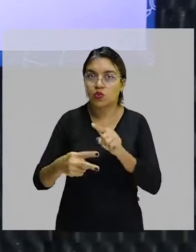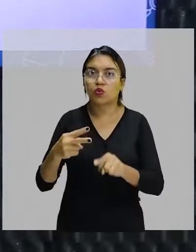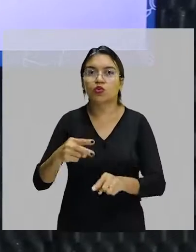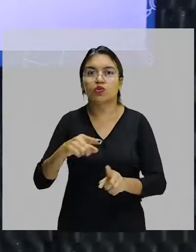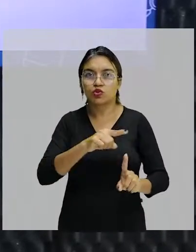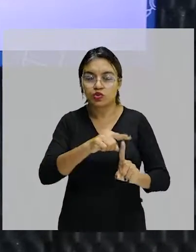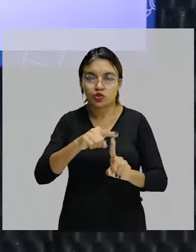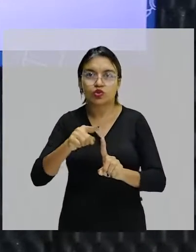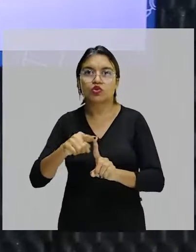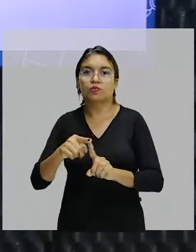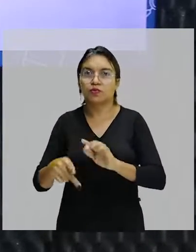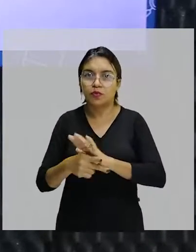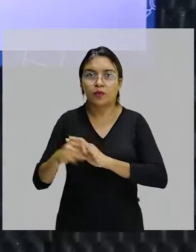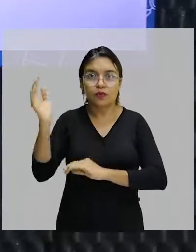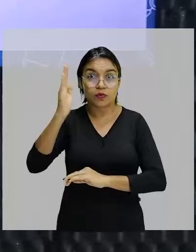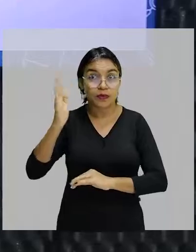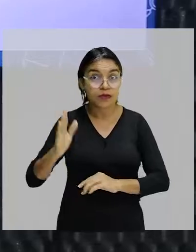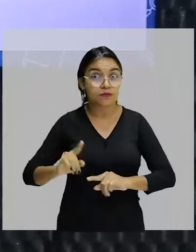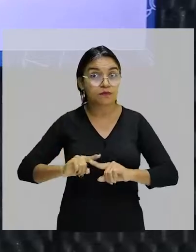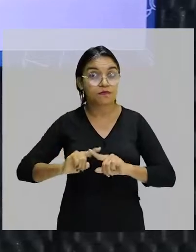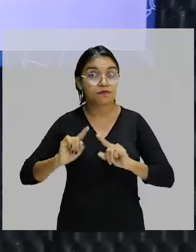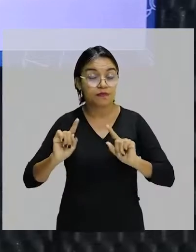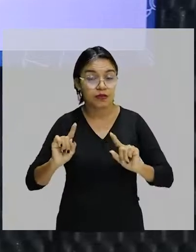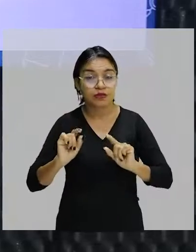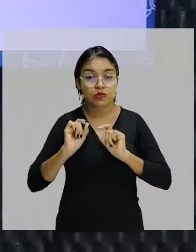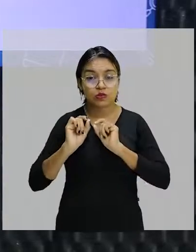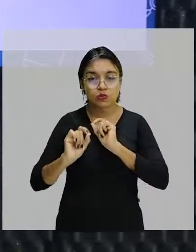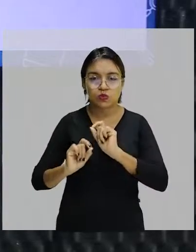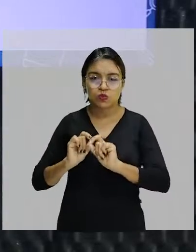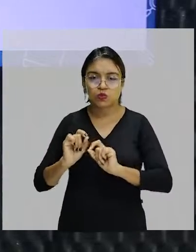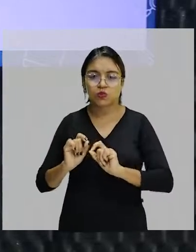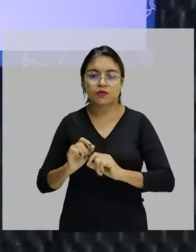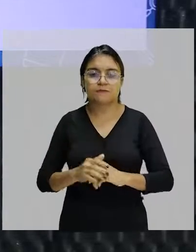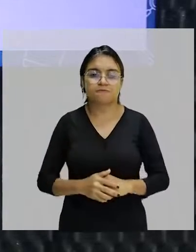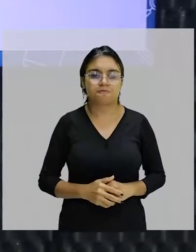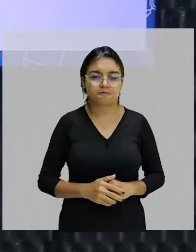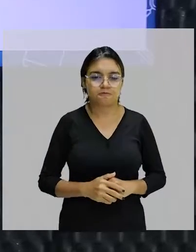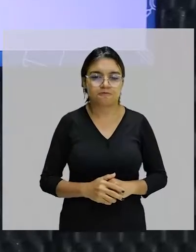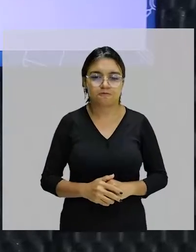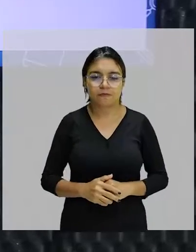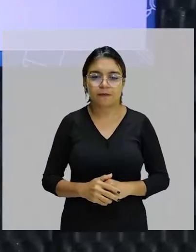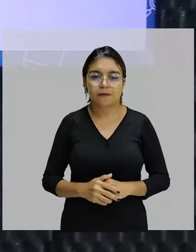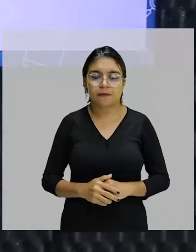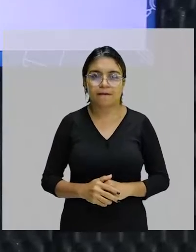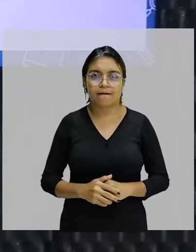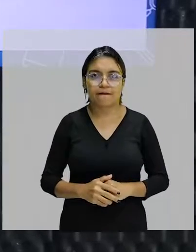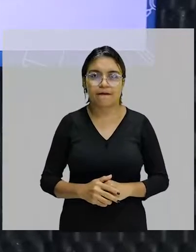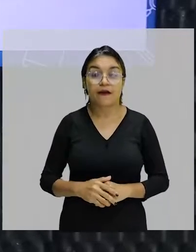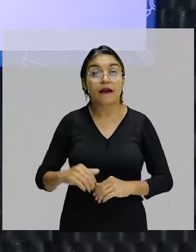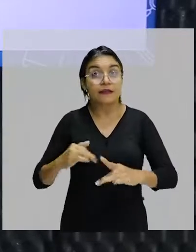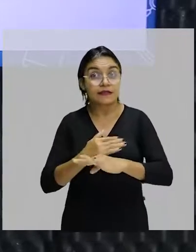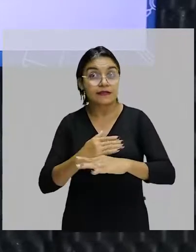cultura brasileira. Só que, however, contudo, na cidade de São Luís, no Maranhão, o gênero